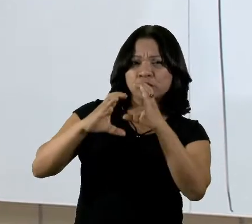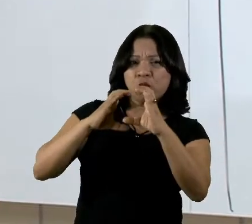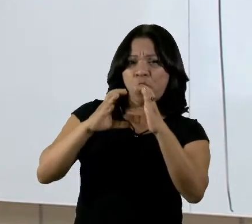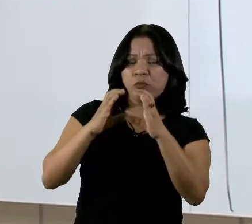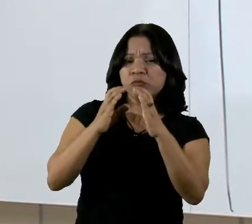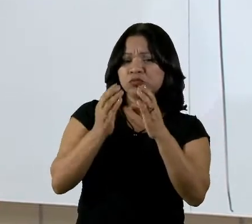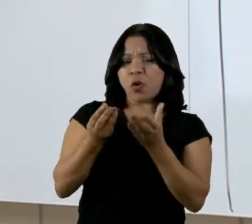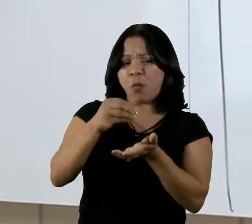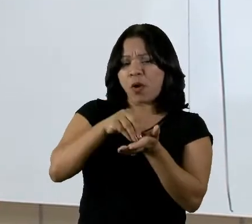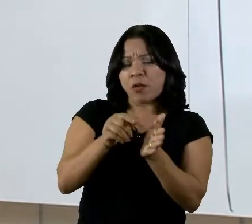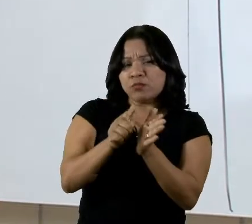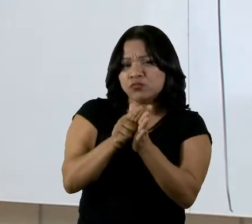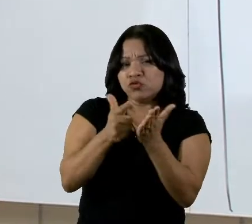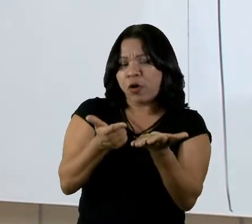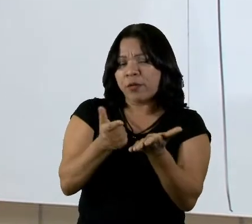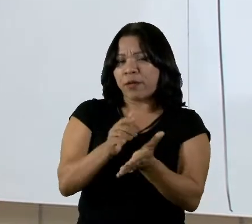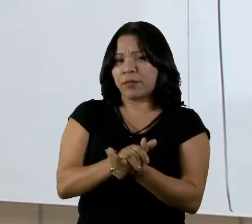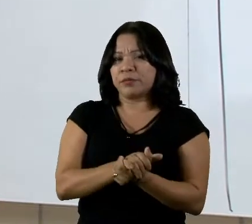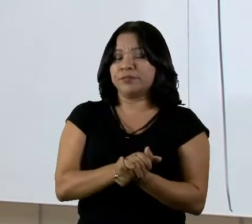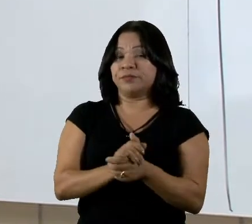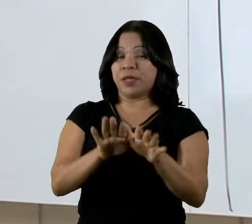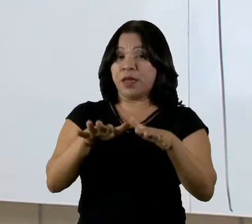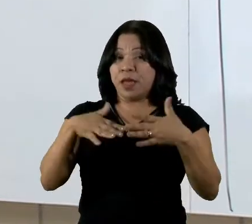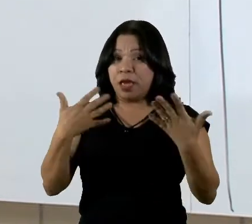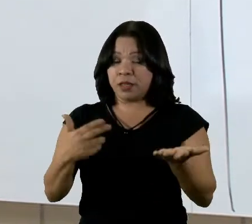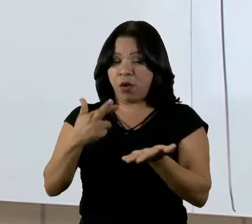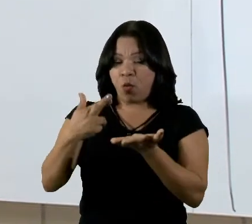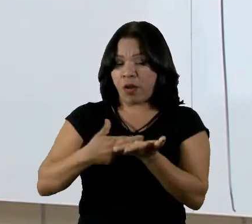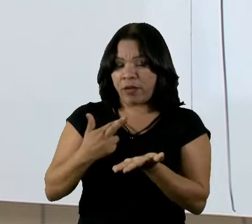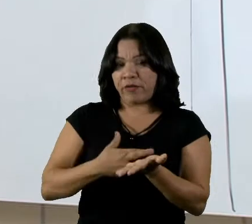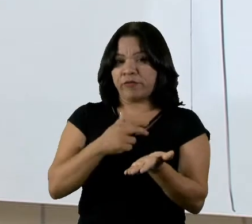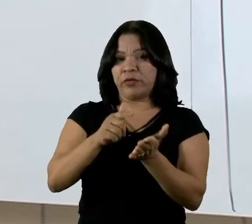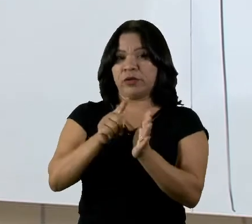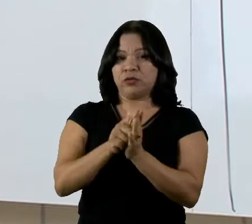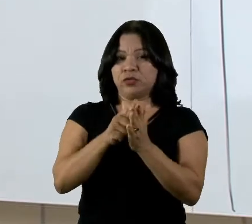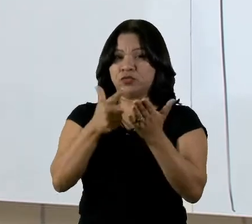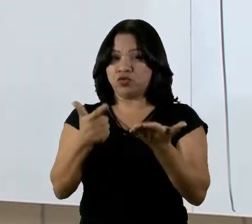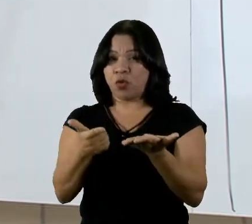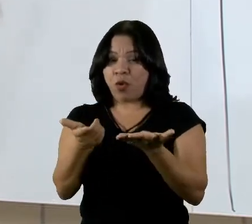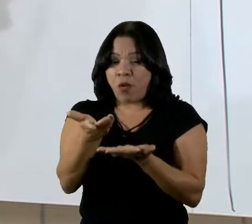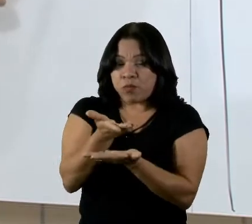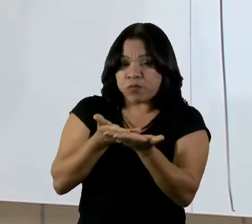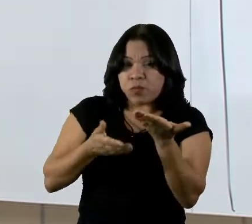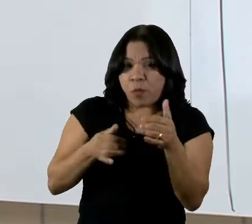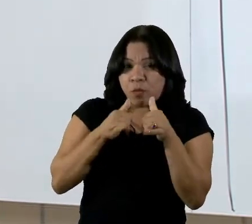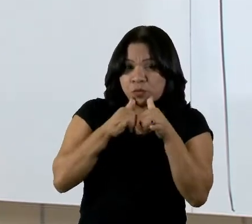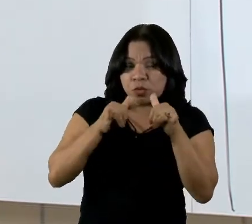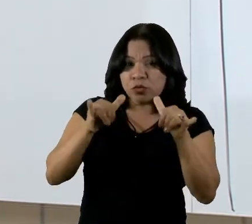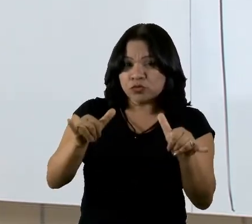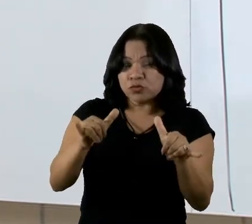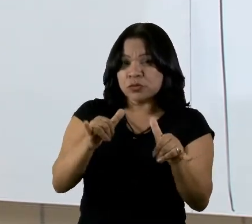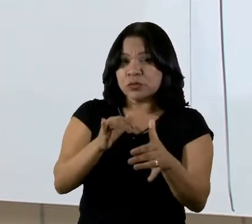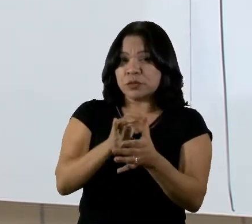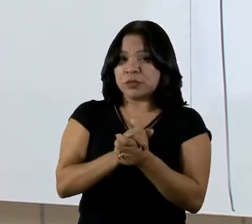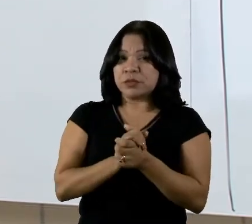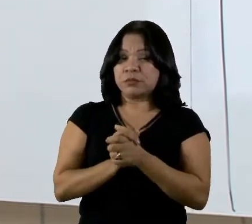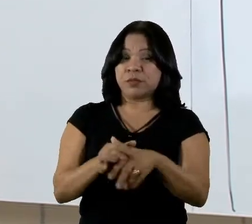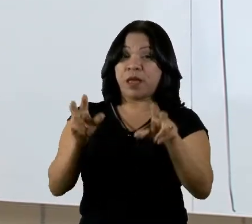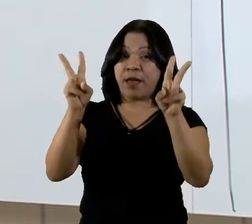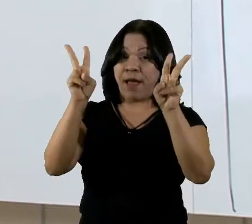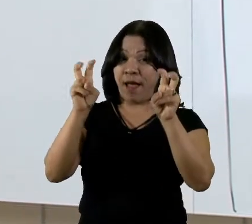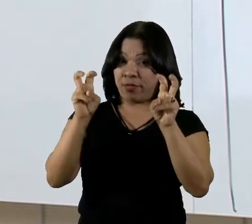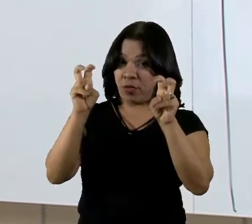jornal. Então, o jornal ou a revista, por meio da notícia, por meio da temática